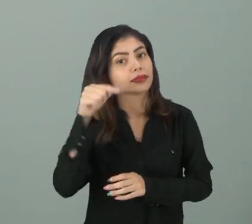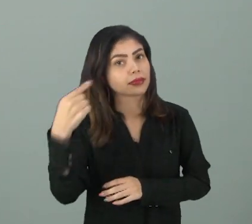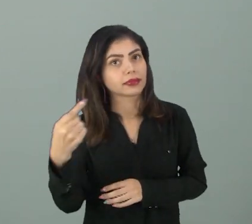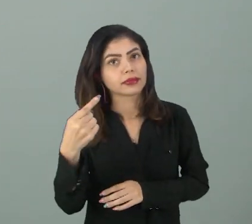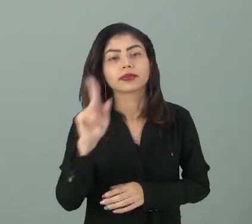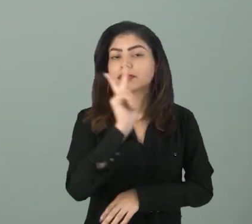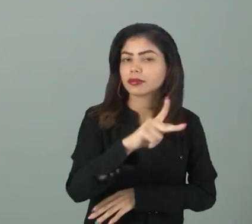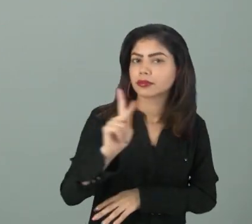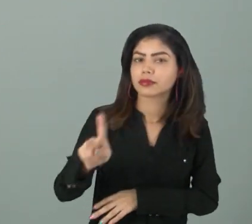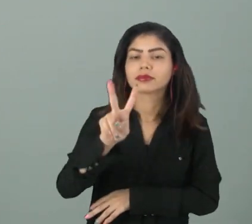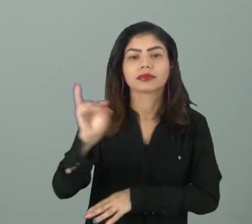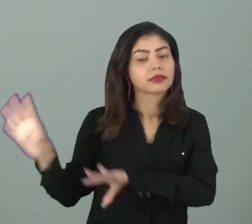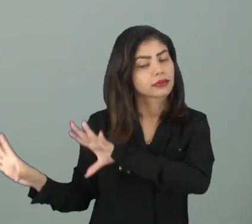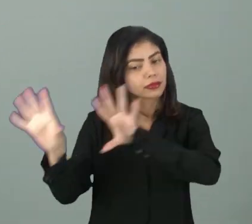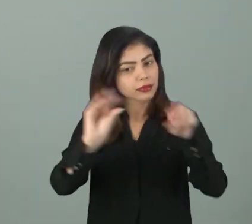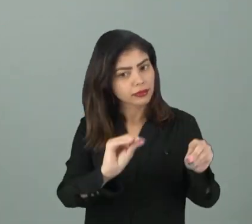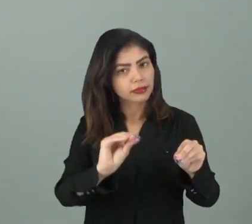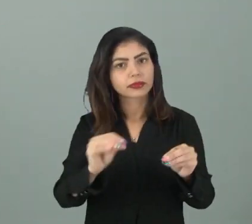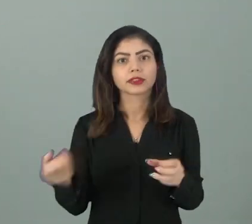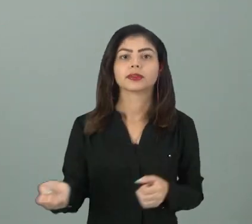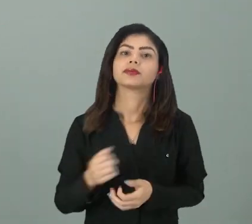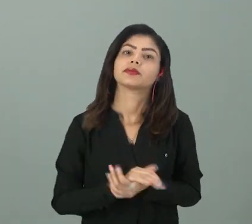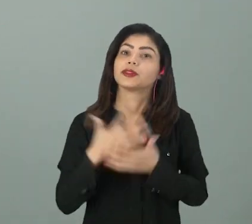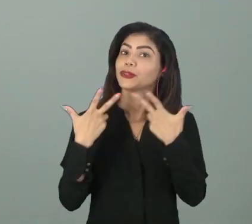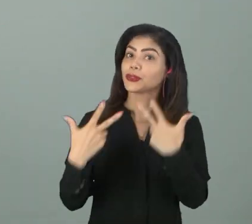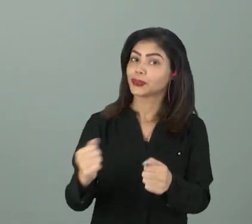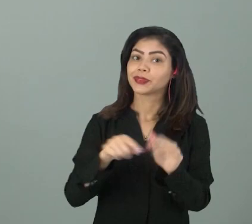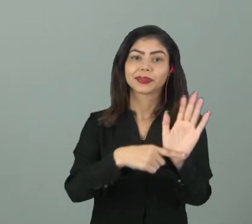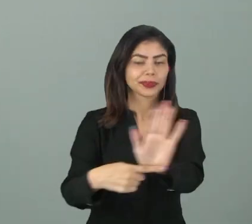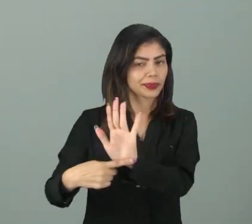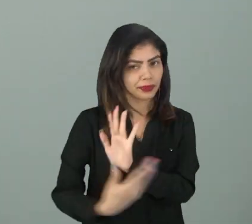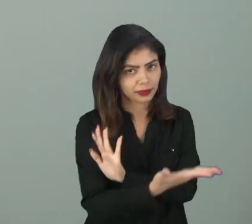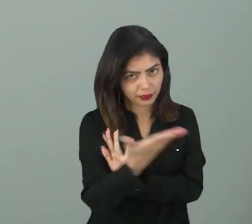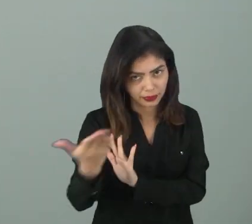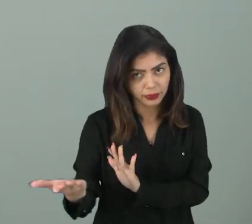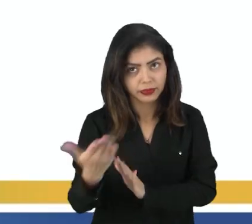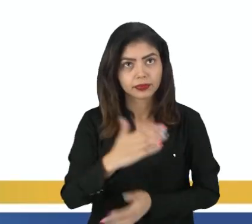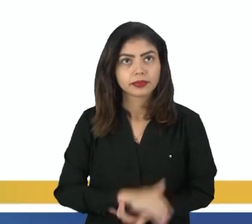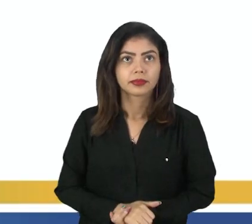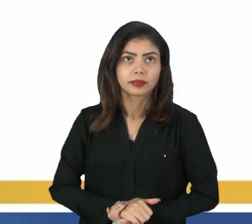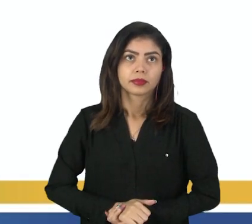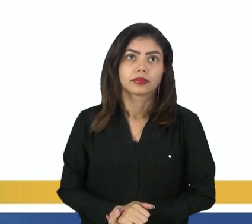seu professor vai estar trazendo novidades para você. Vamos lá, então?